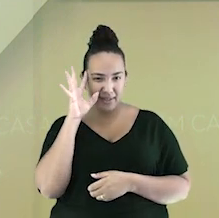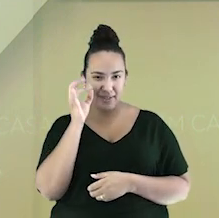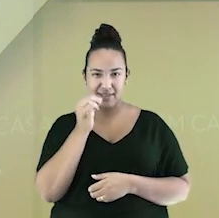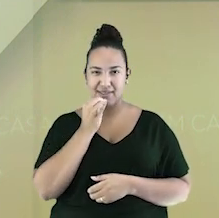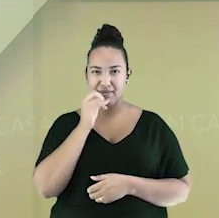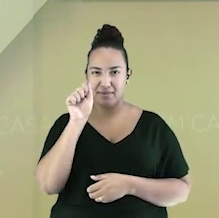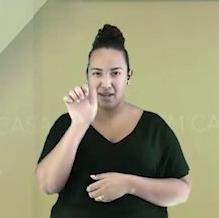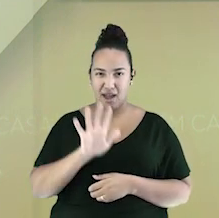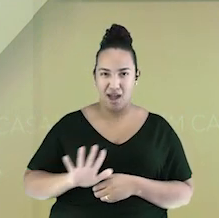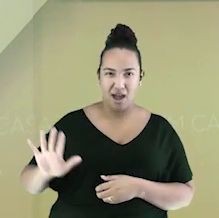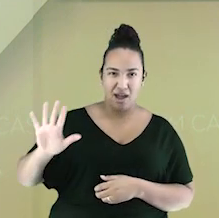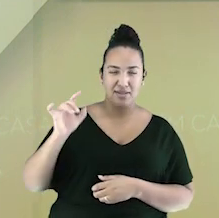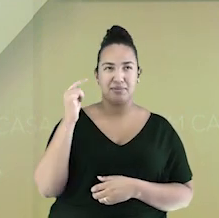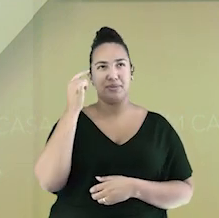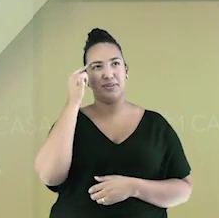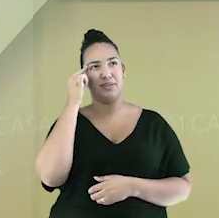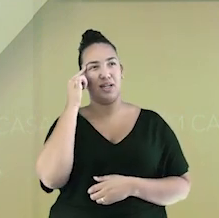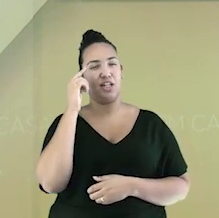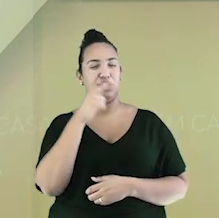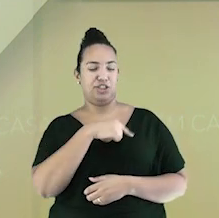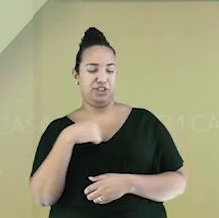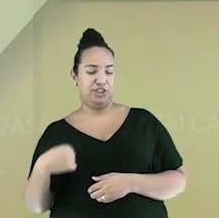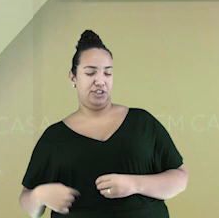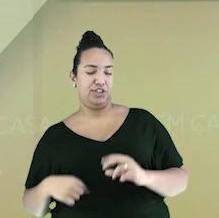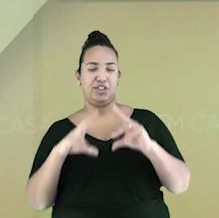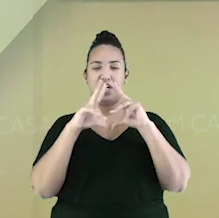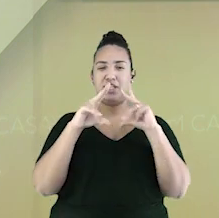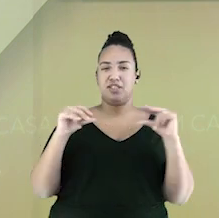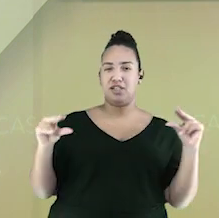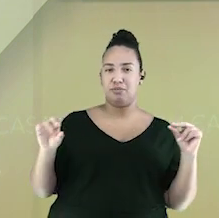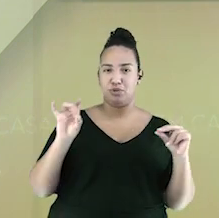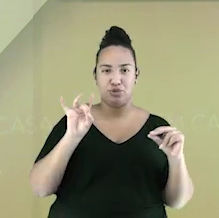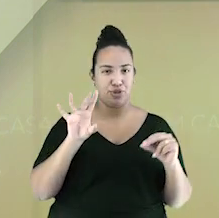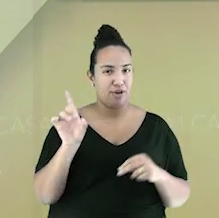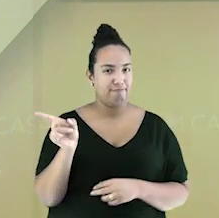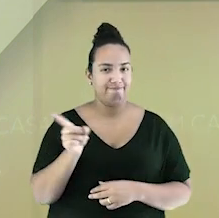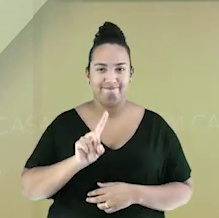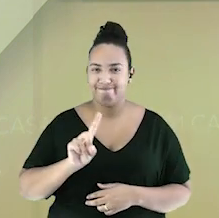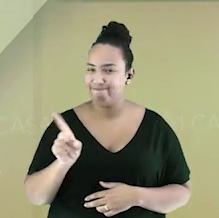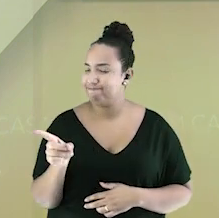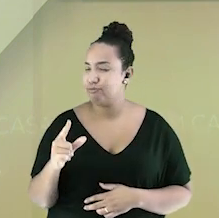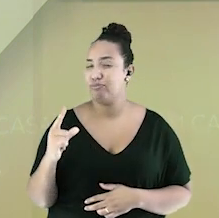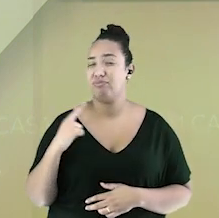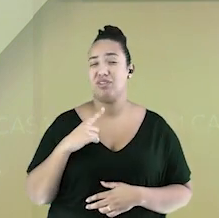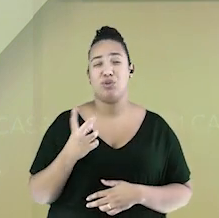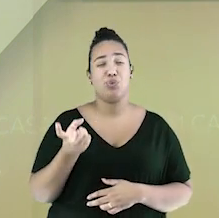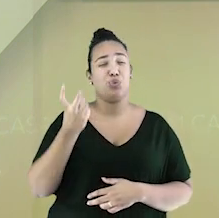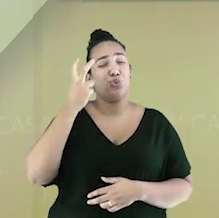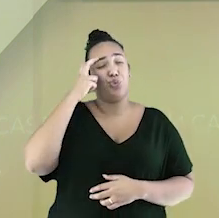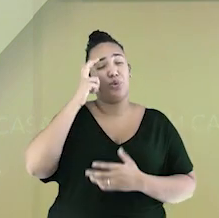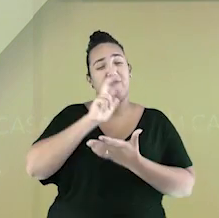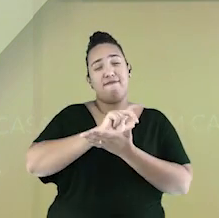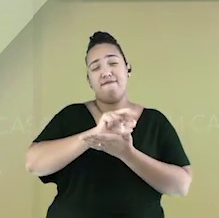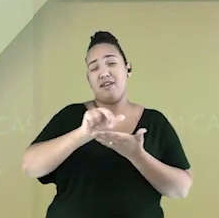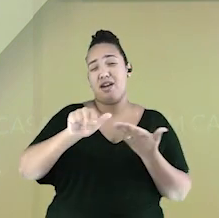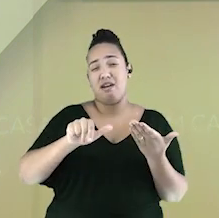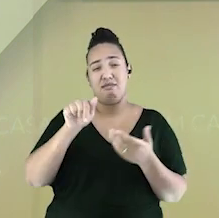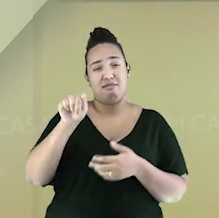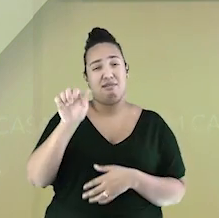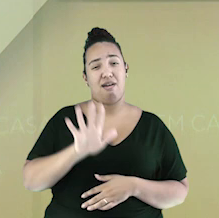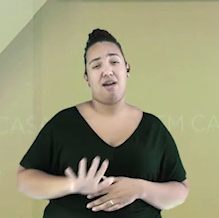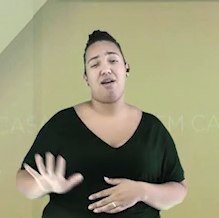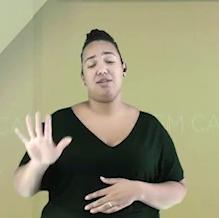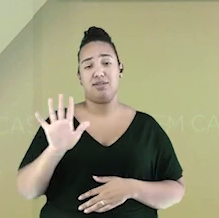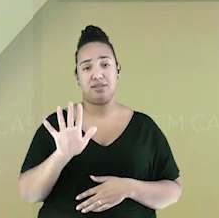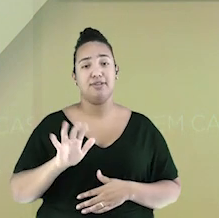a Ásia era composta apenas por China e Japão, está muito enganado. Há grande multiculturalidades e etnias por